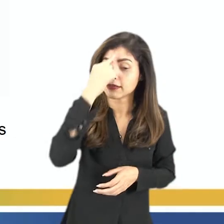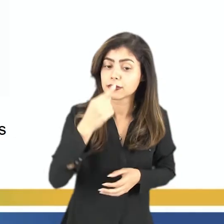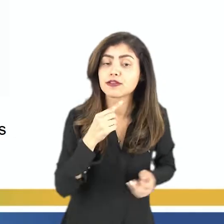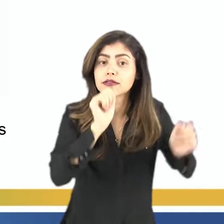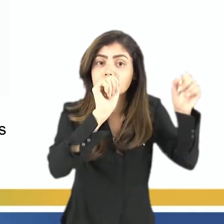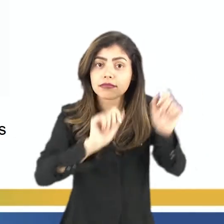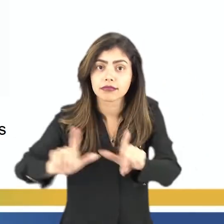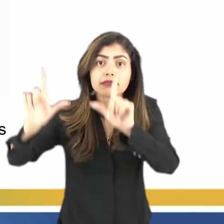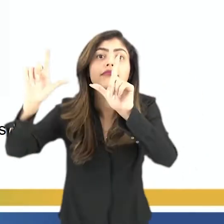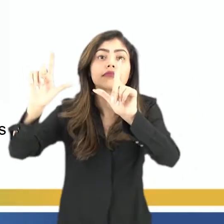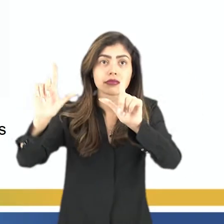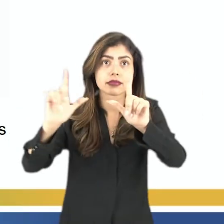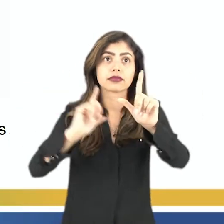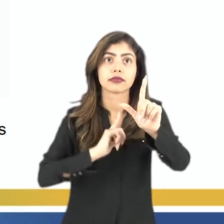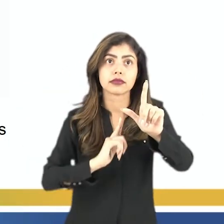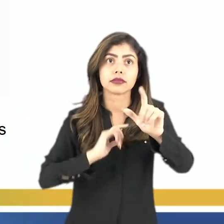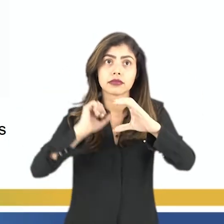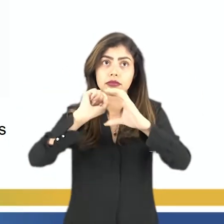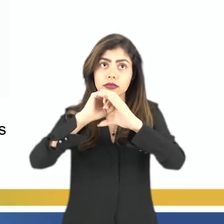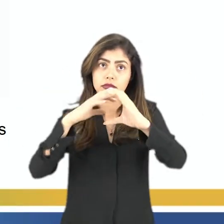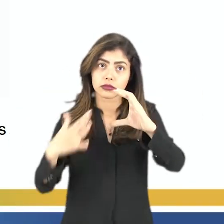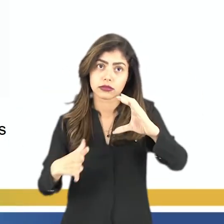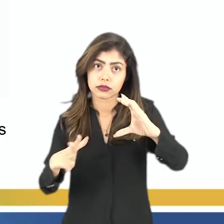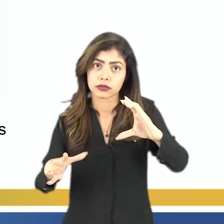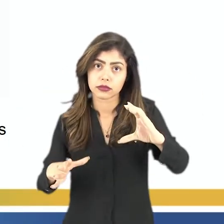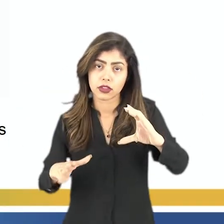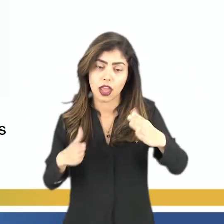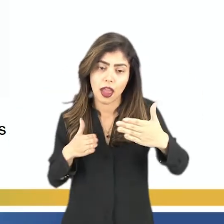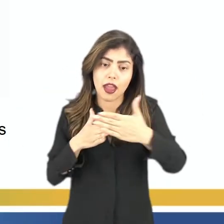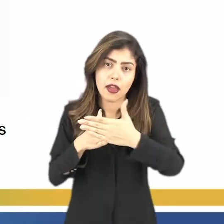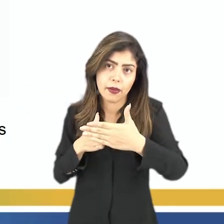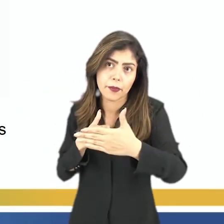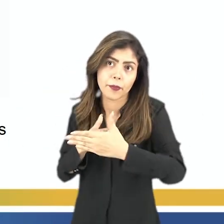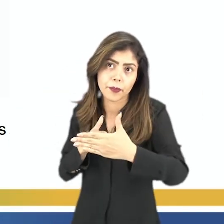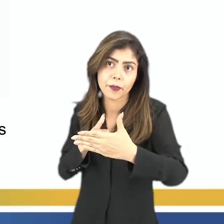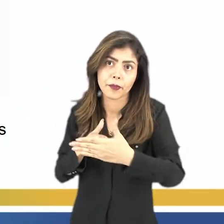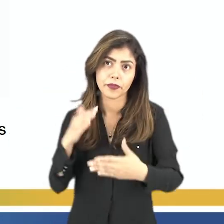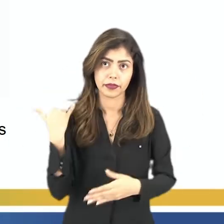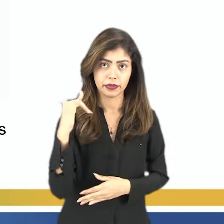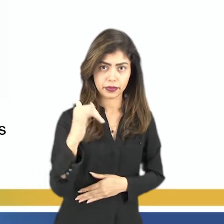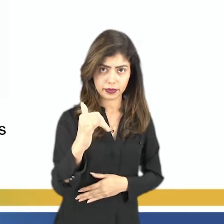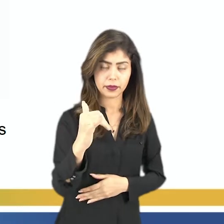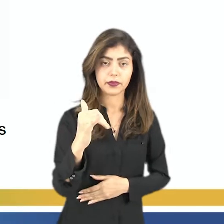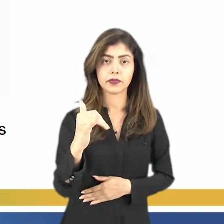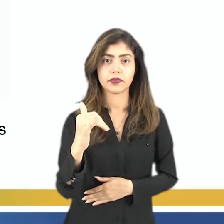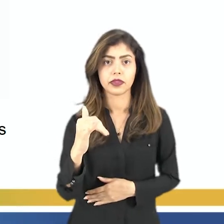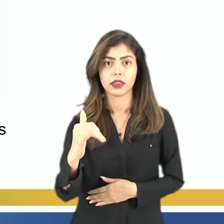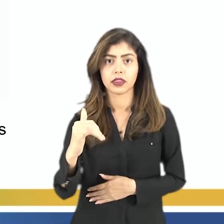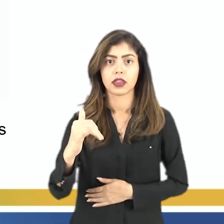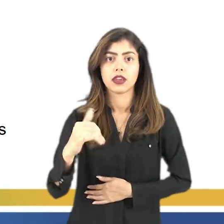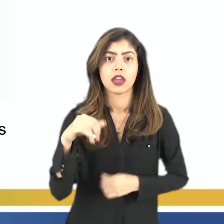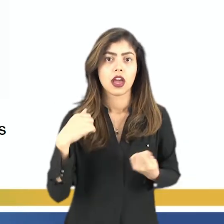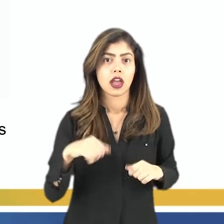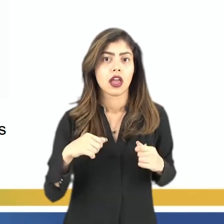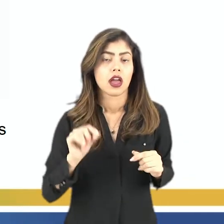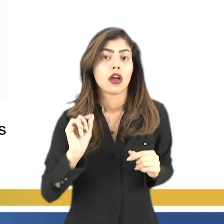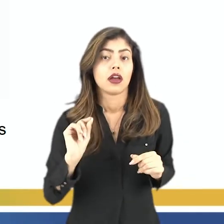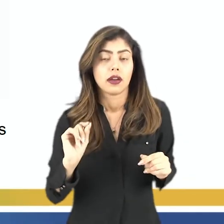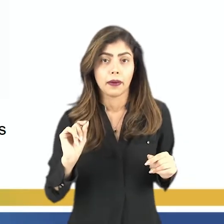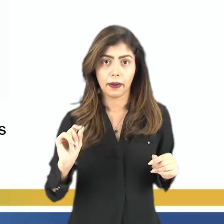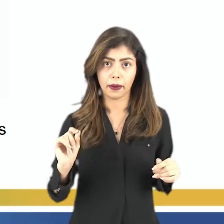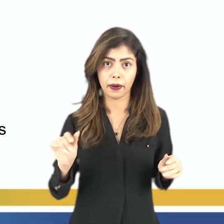tem o objetivo, a característica de limitar a passagem da corrente elétrica. Para que vai ser necessário ele